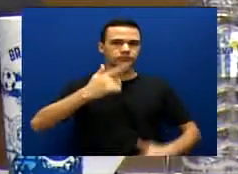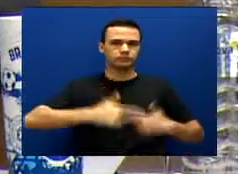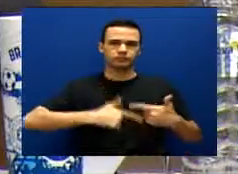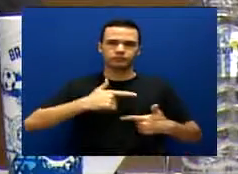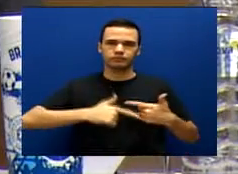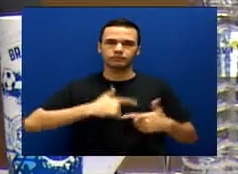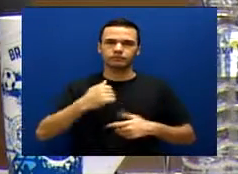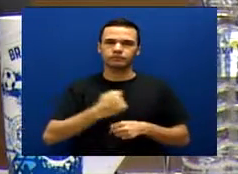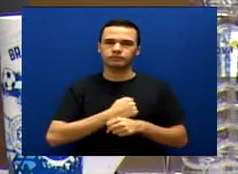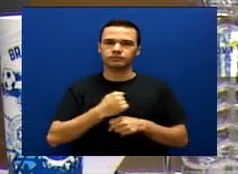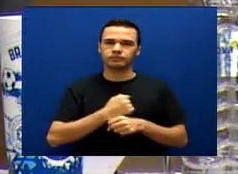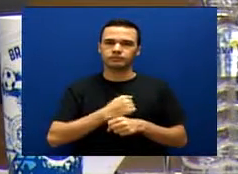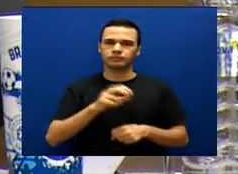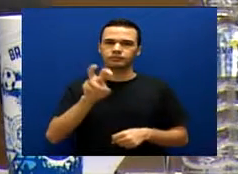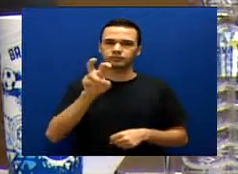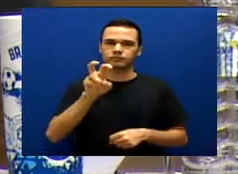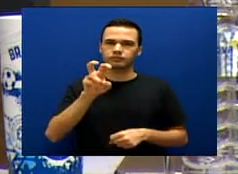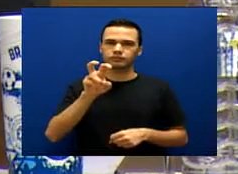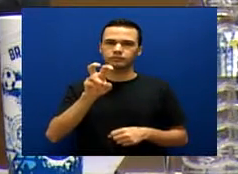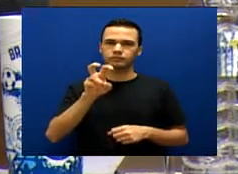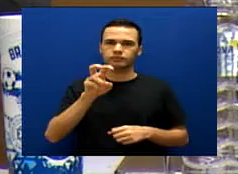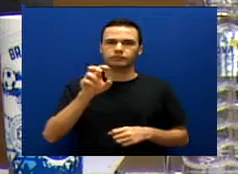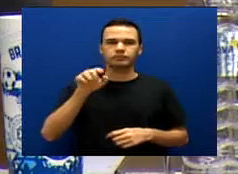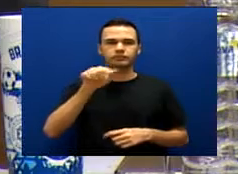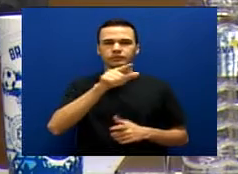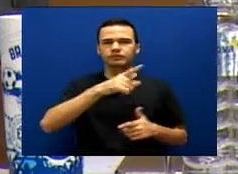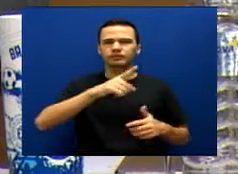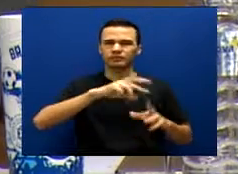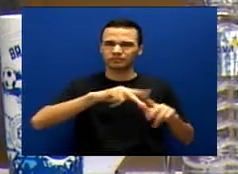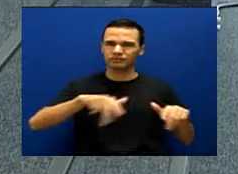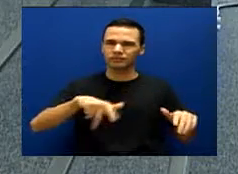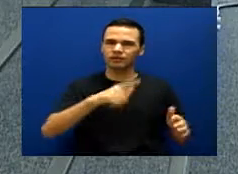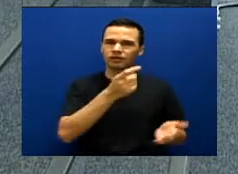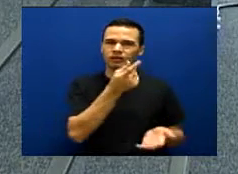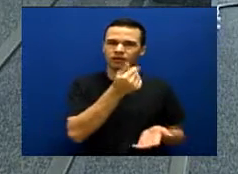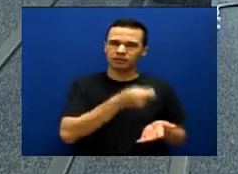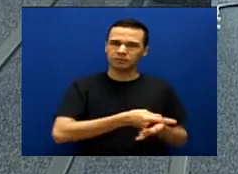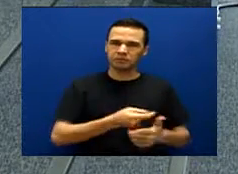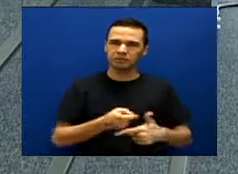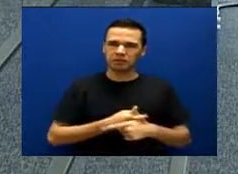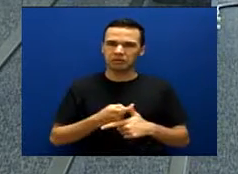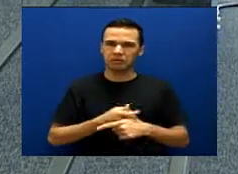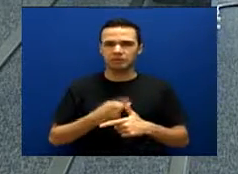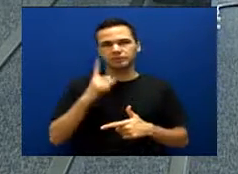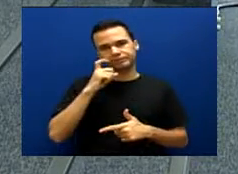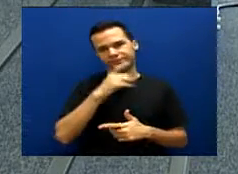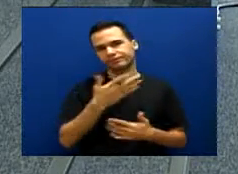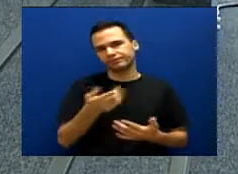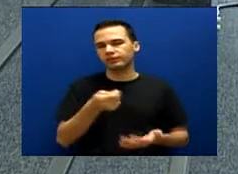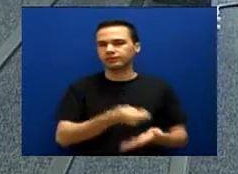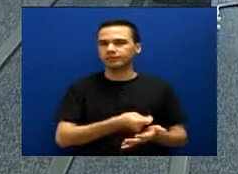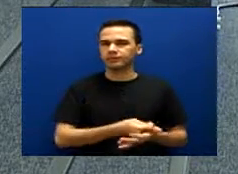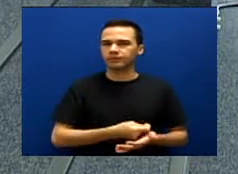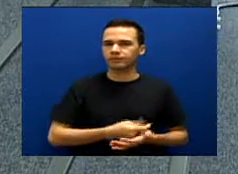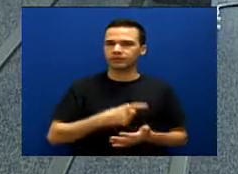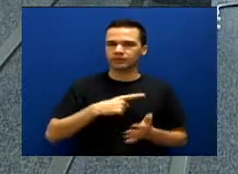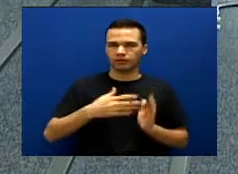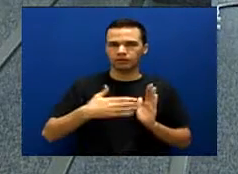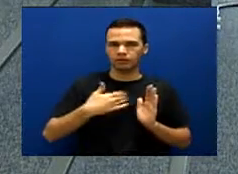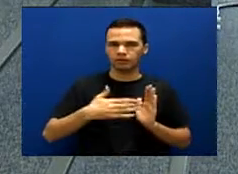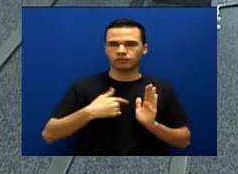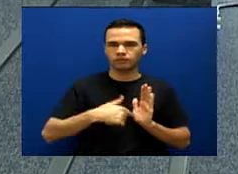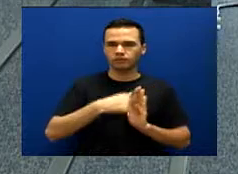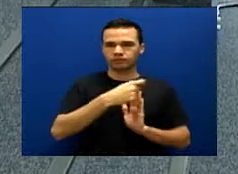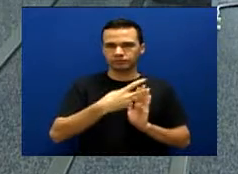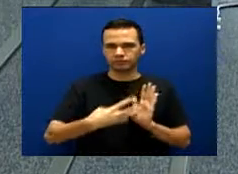últimos 5 anos, principalmente, sanando as dívidas do clube, né? Tinha muitas dívidas, né? Eu tenho uma revista aqui que passa a informação que